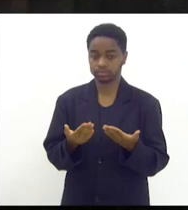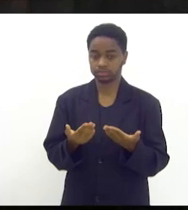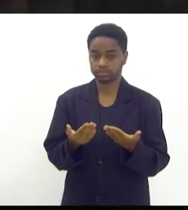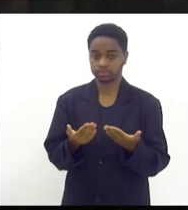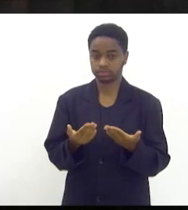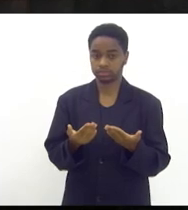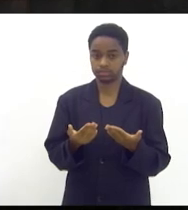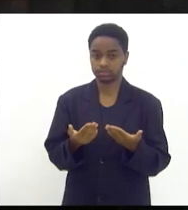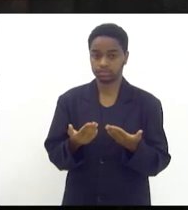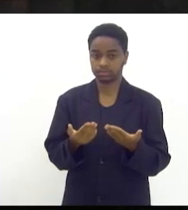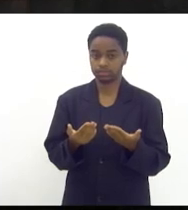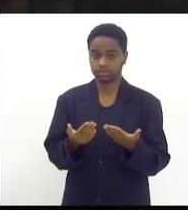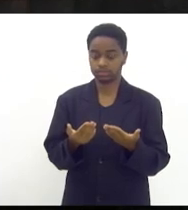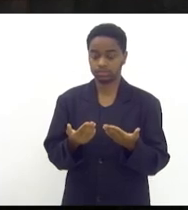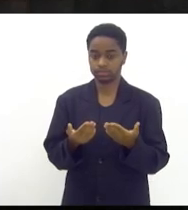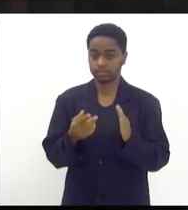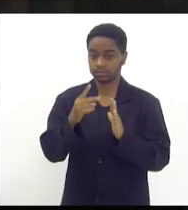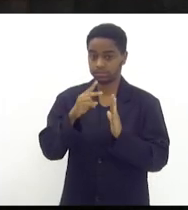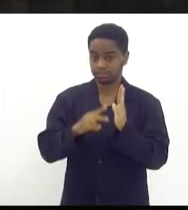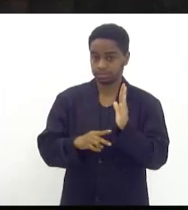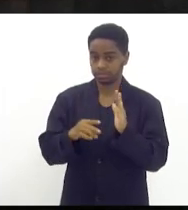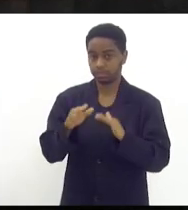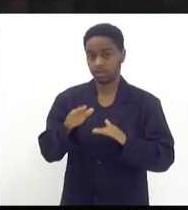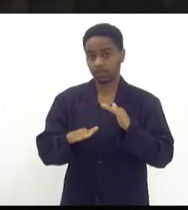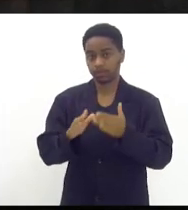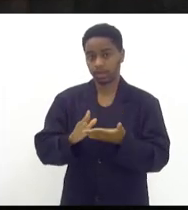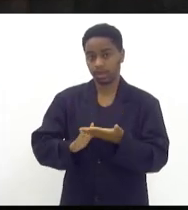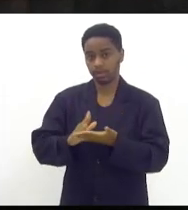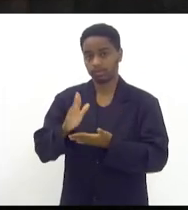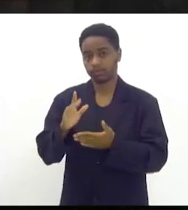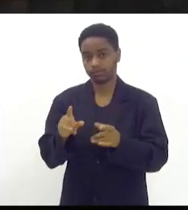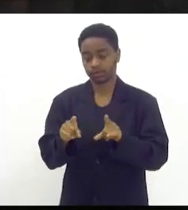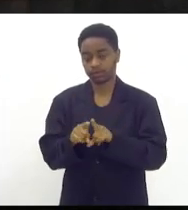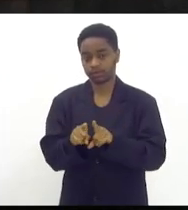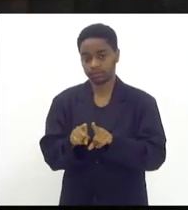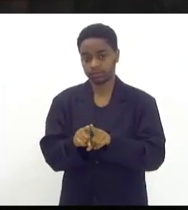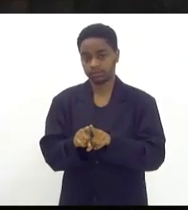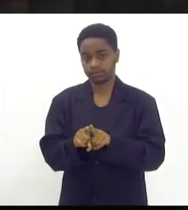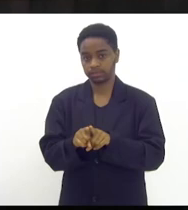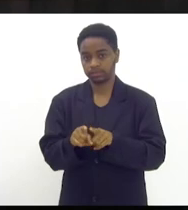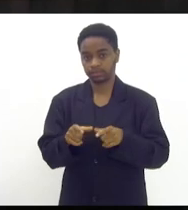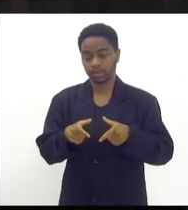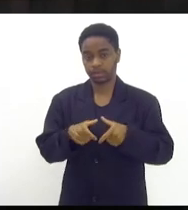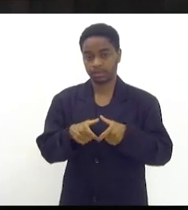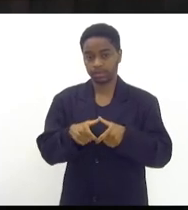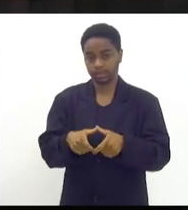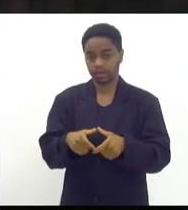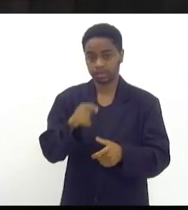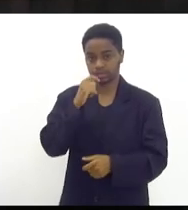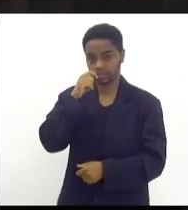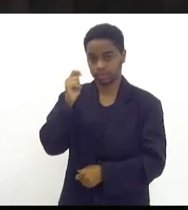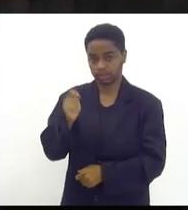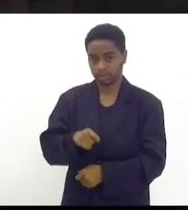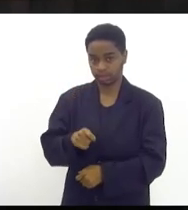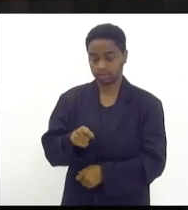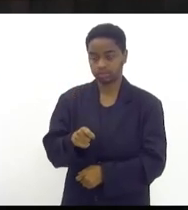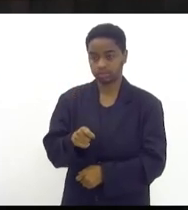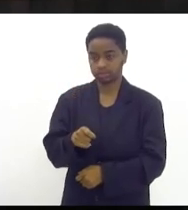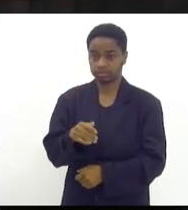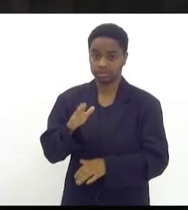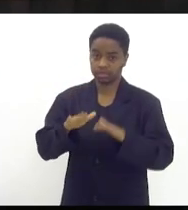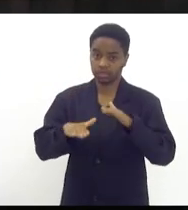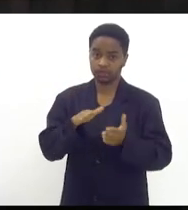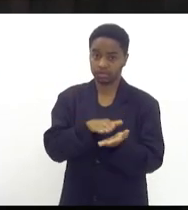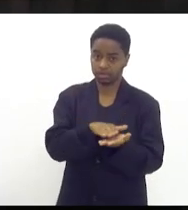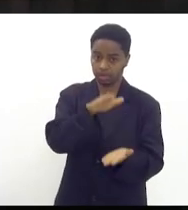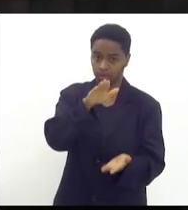e provavelmente aprovada a medalha Tiradentes, e deve ser em bloco, por isso eu quis